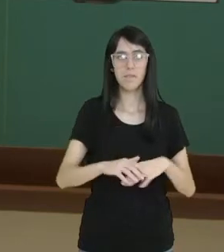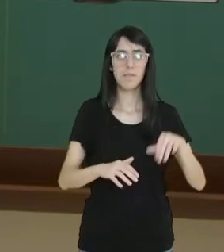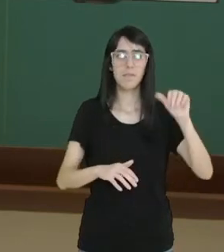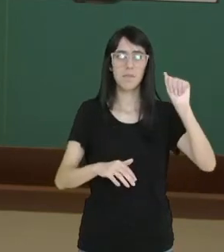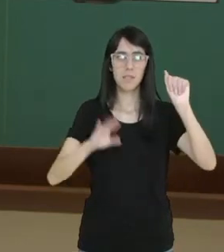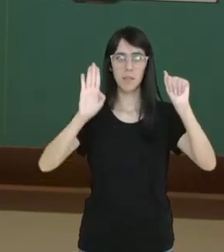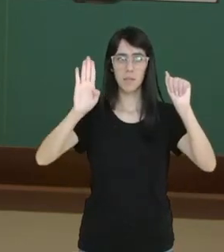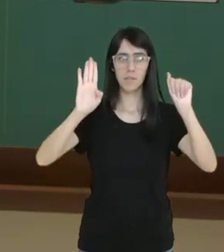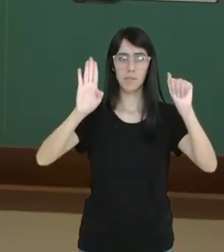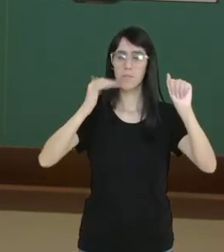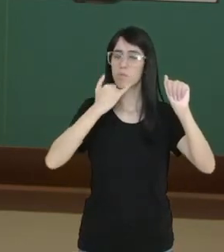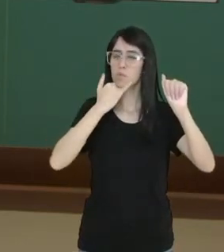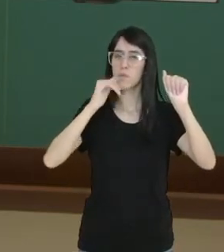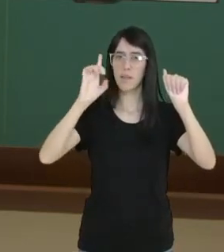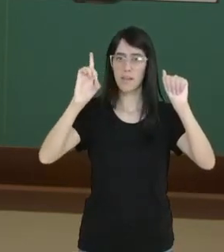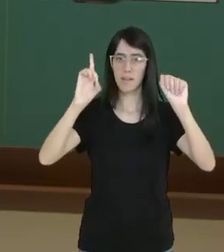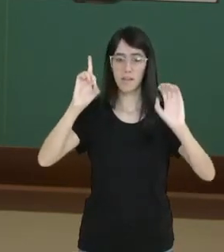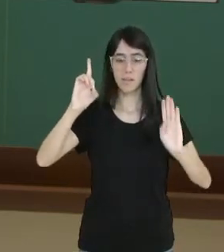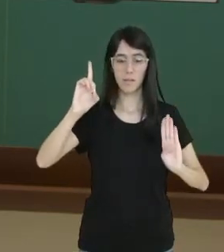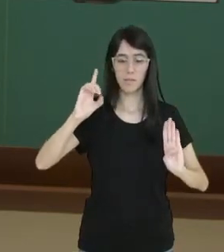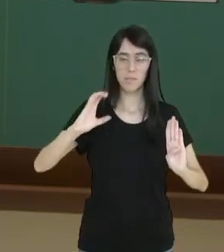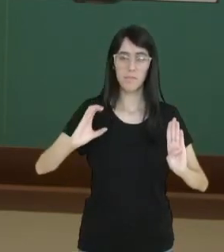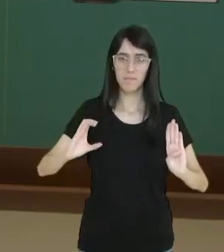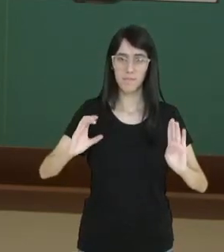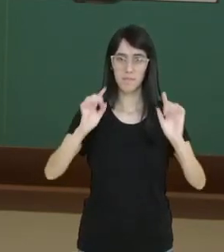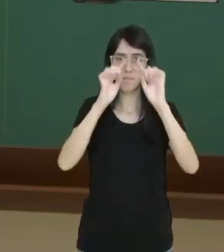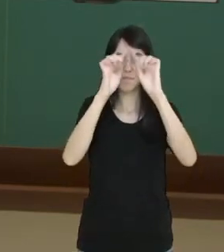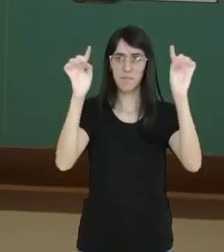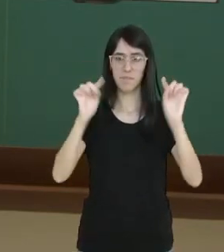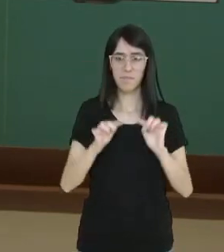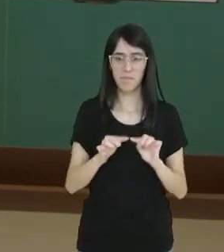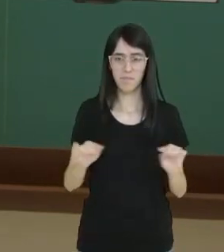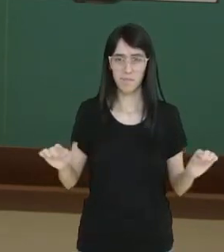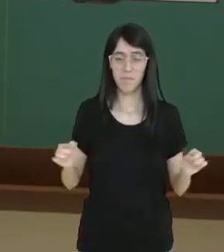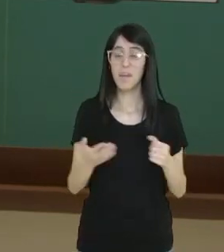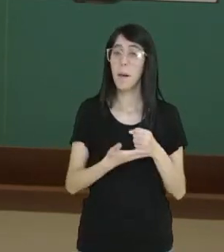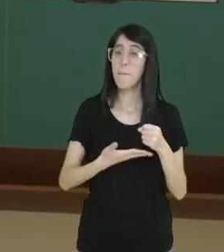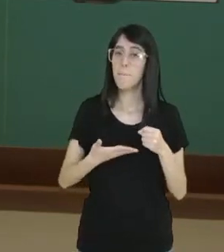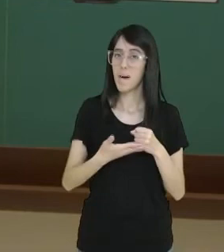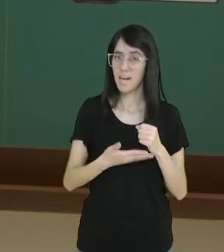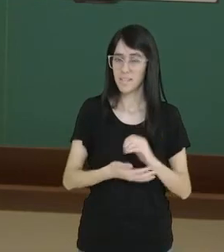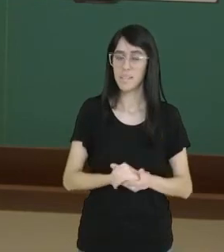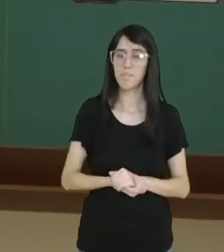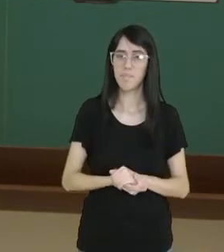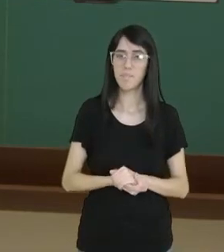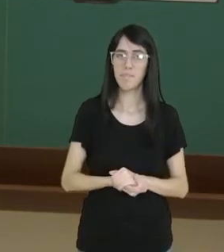e BC. A maior está em cima, a menor está embaixo. E que o lado